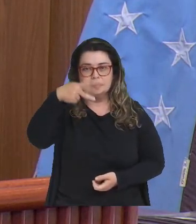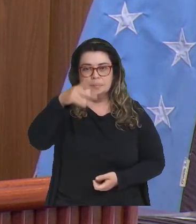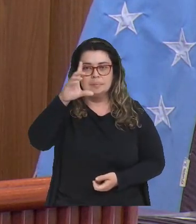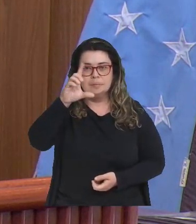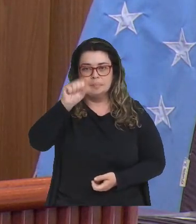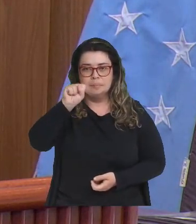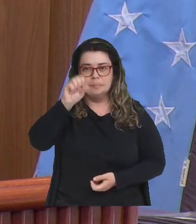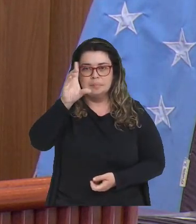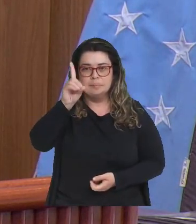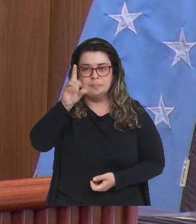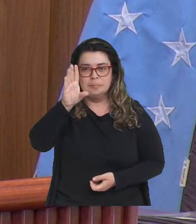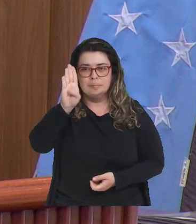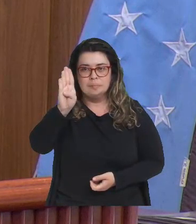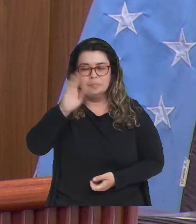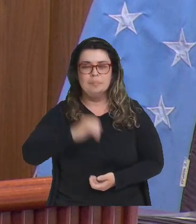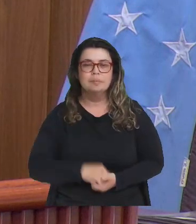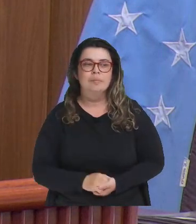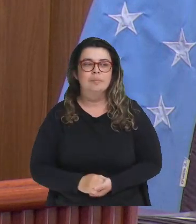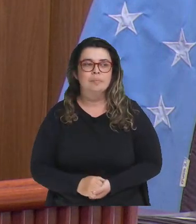Paulo, mas aqui,